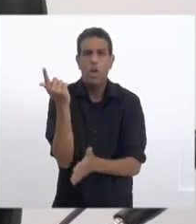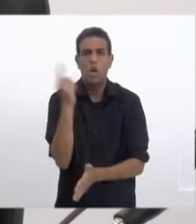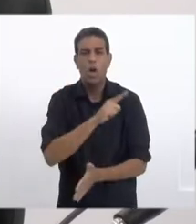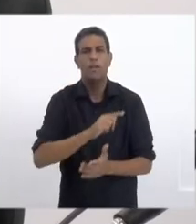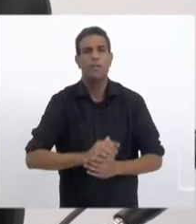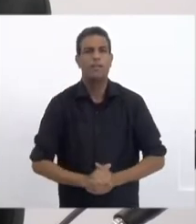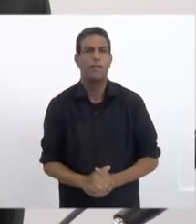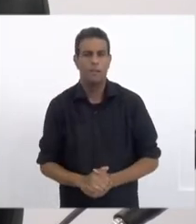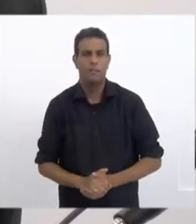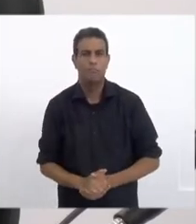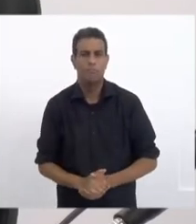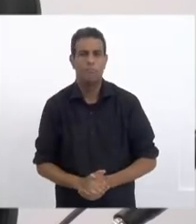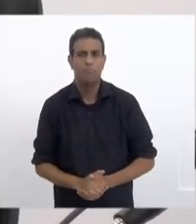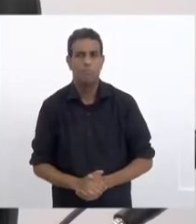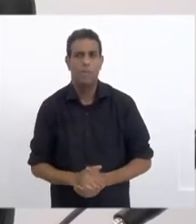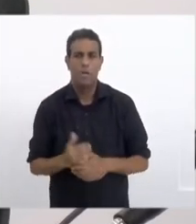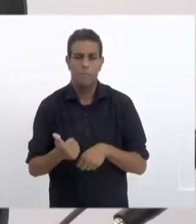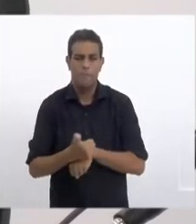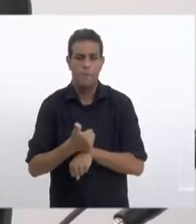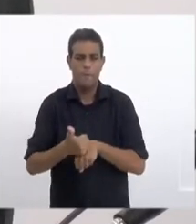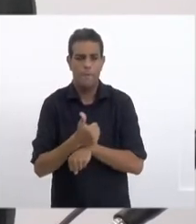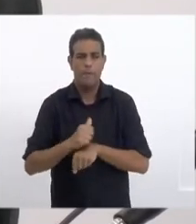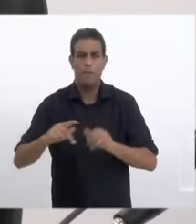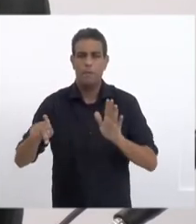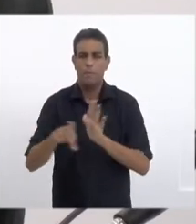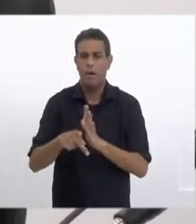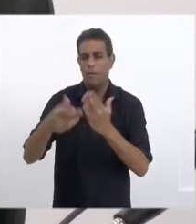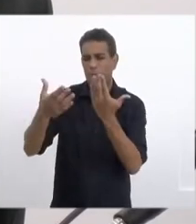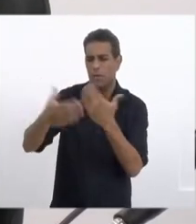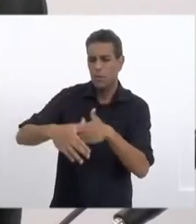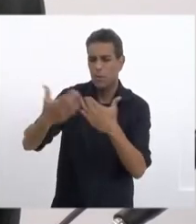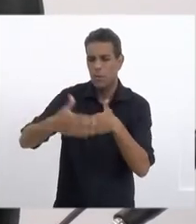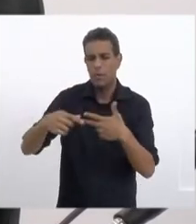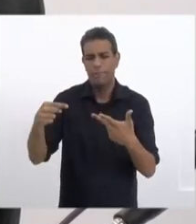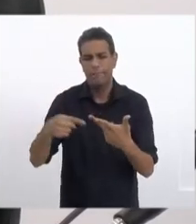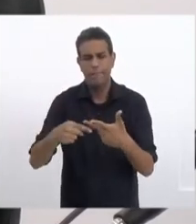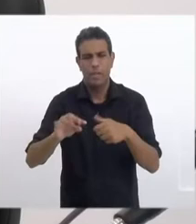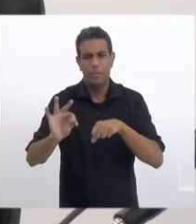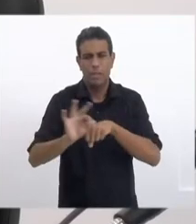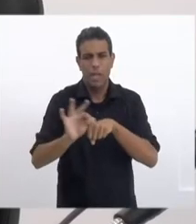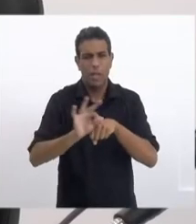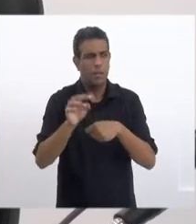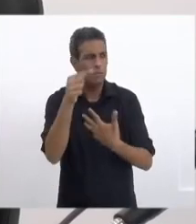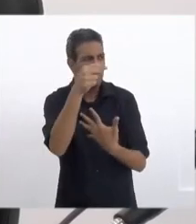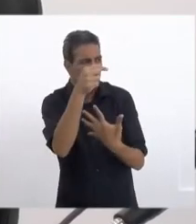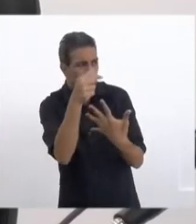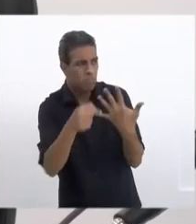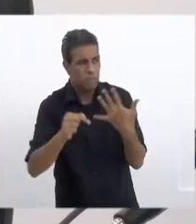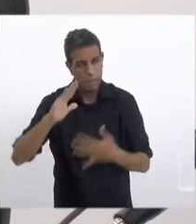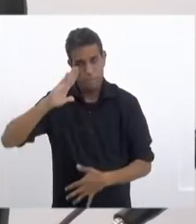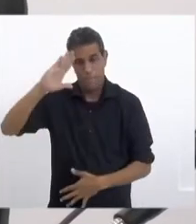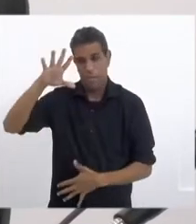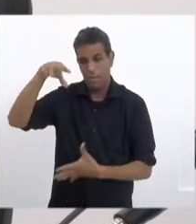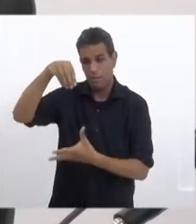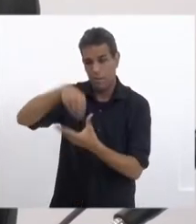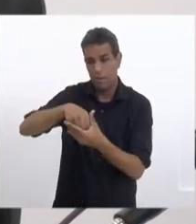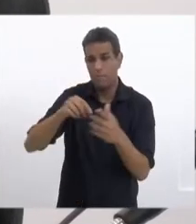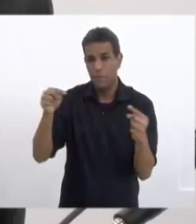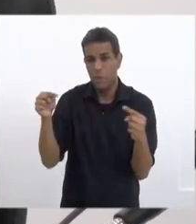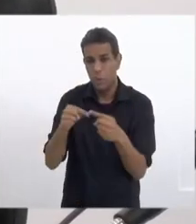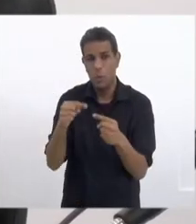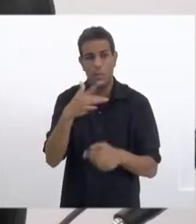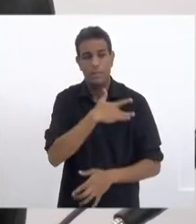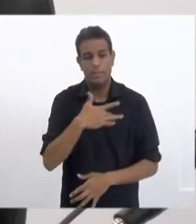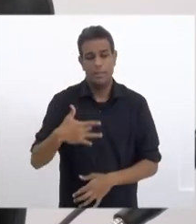vagas de profissionais concursados, técnicos para atuação, e a principal atribuição dessa fundação vai ser a